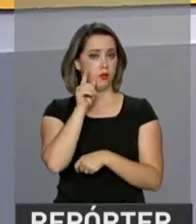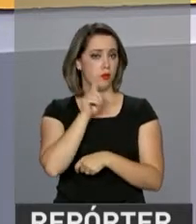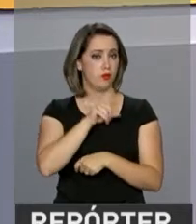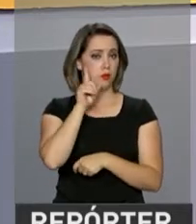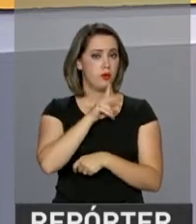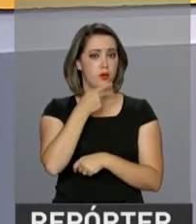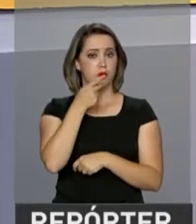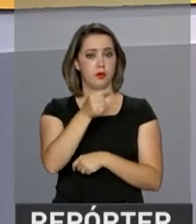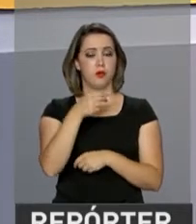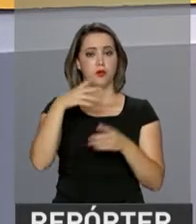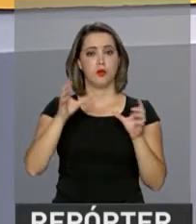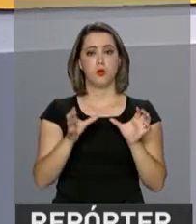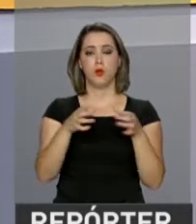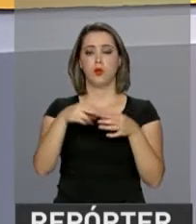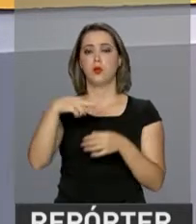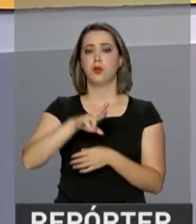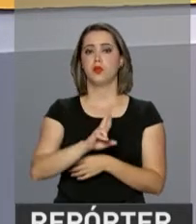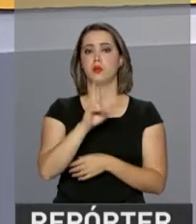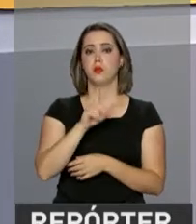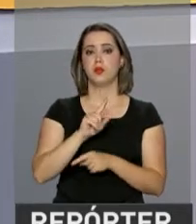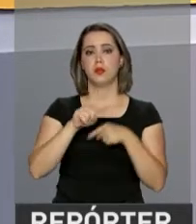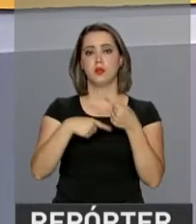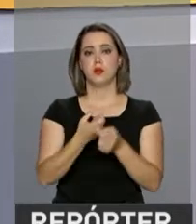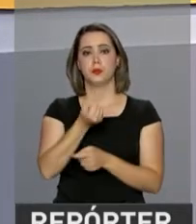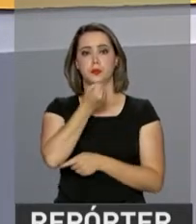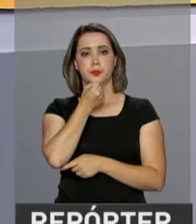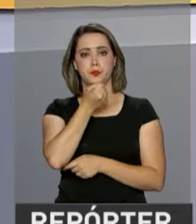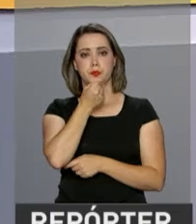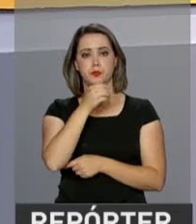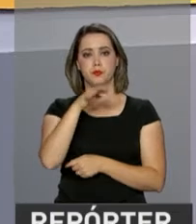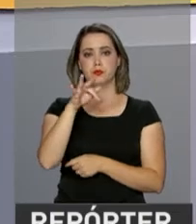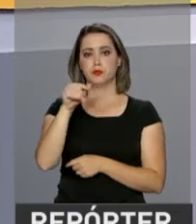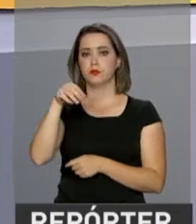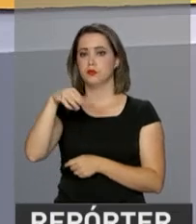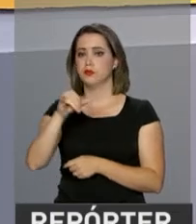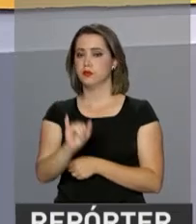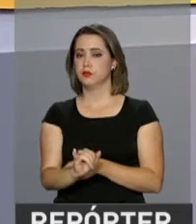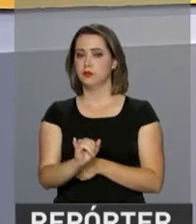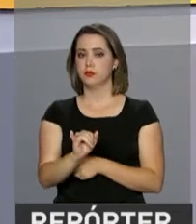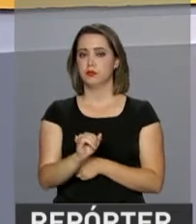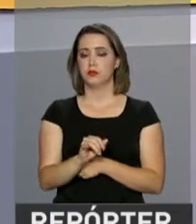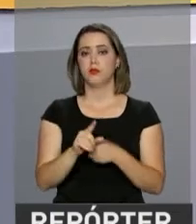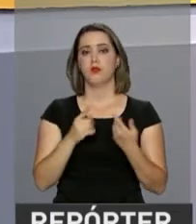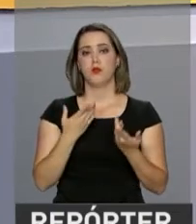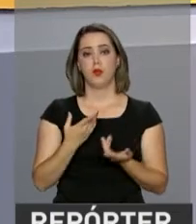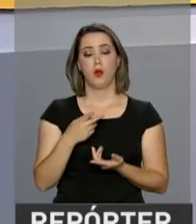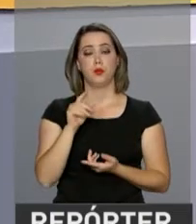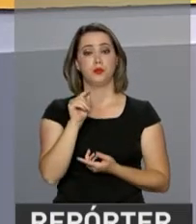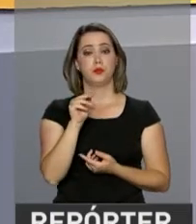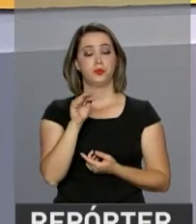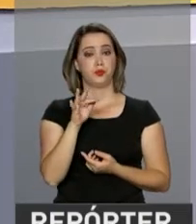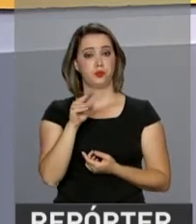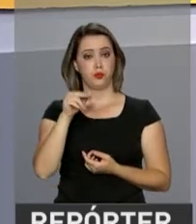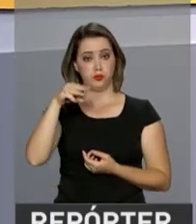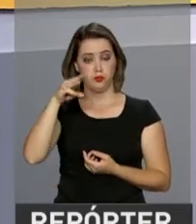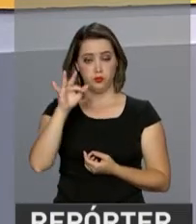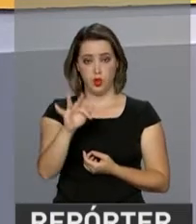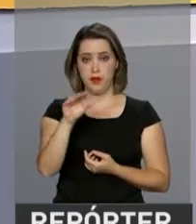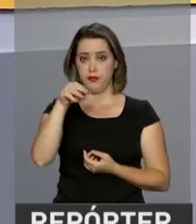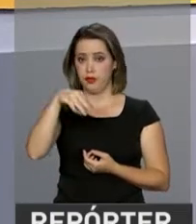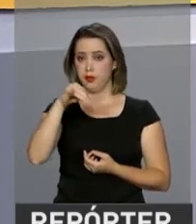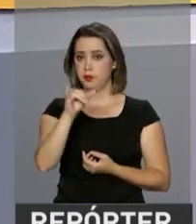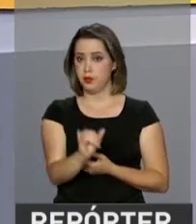com exclusividade à equipe da NBR após entrevista coletiva na sede do FMI, o Fundo Monetário